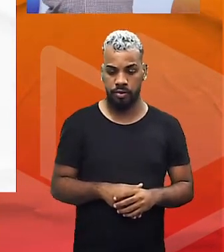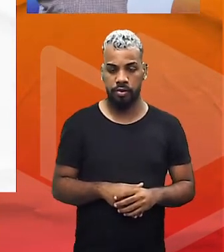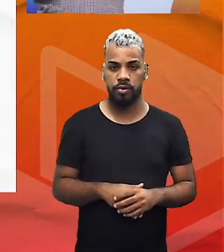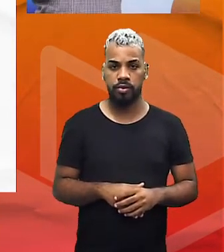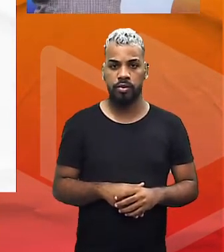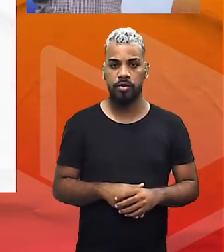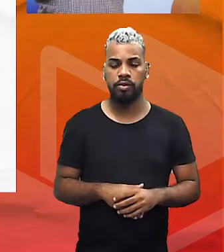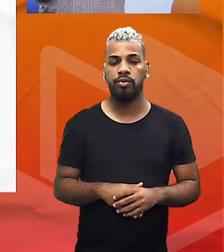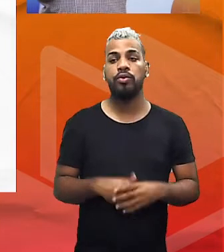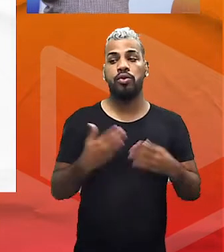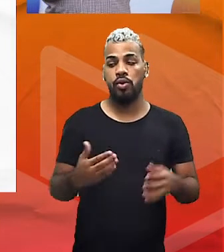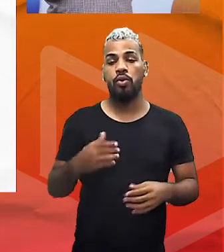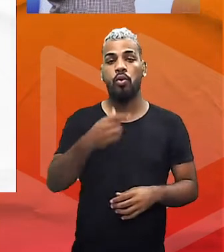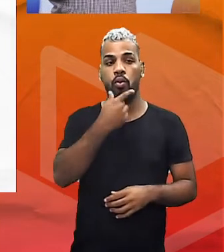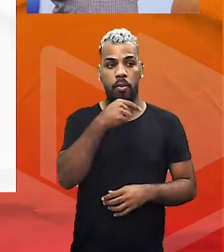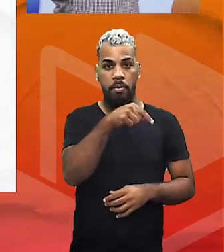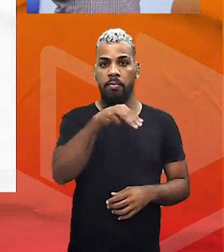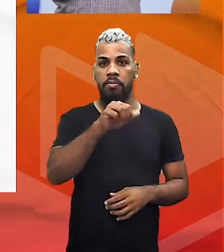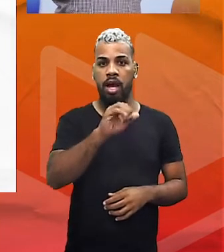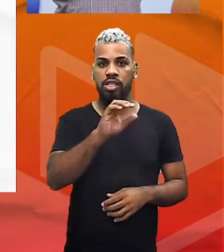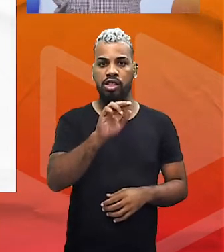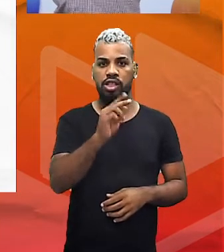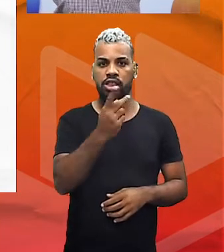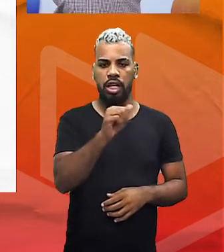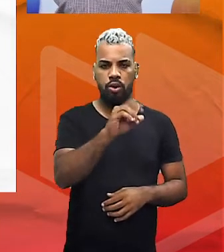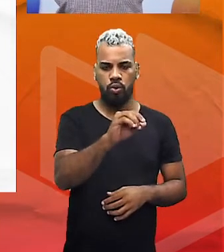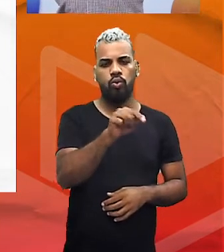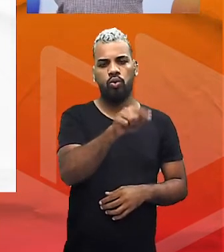a Academia Brasileira de Letras, né, ele